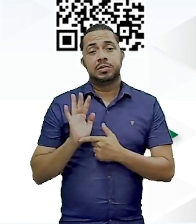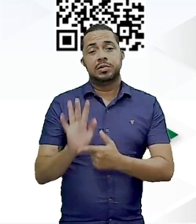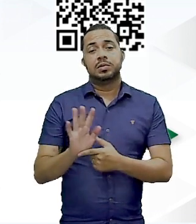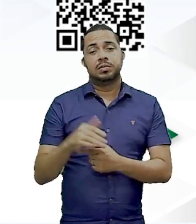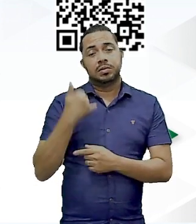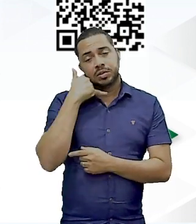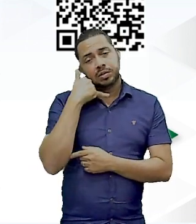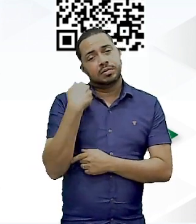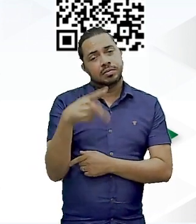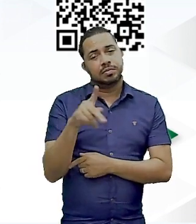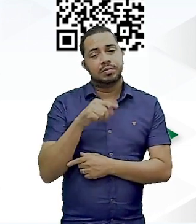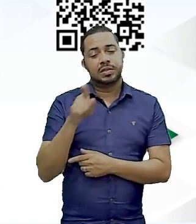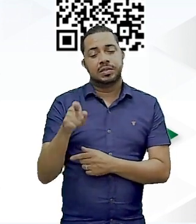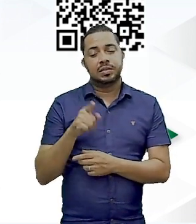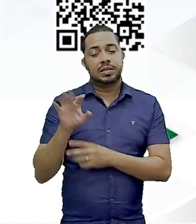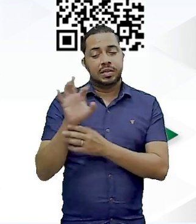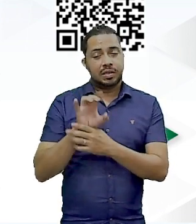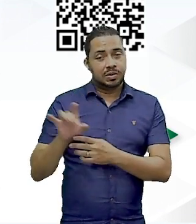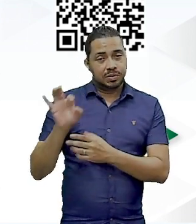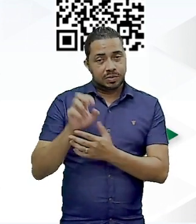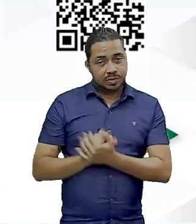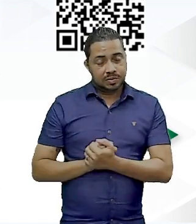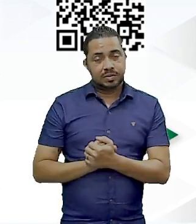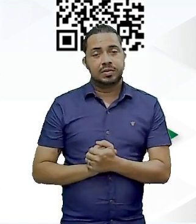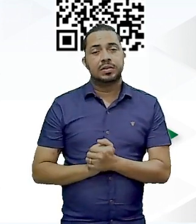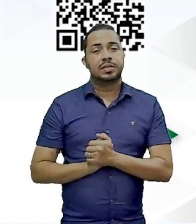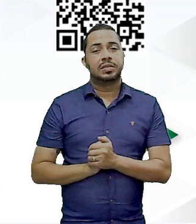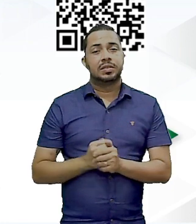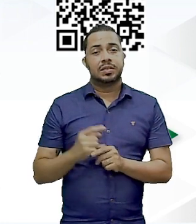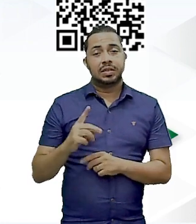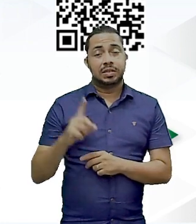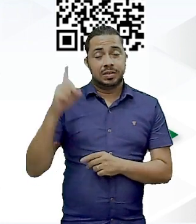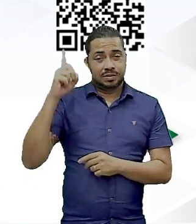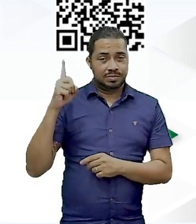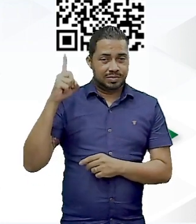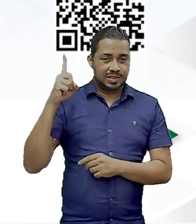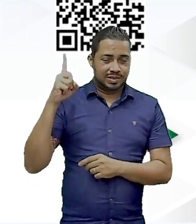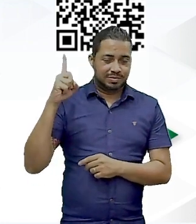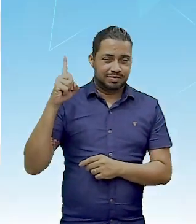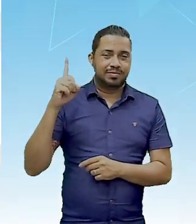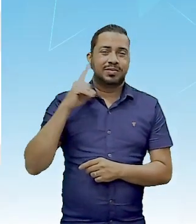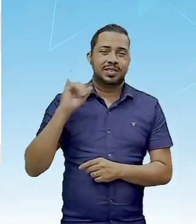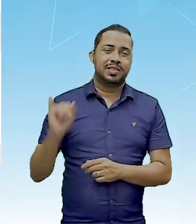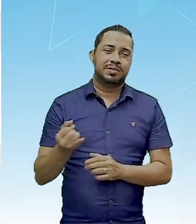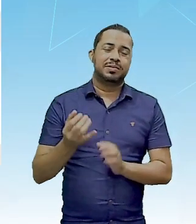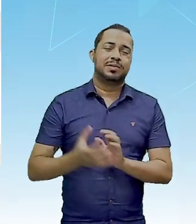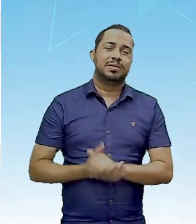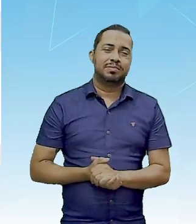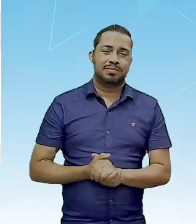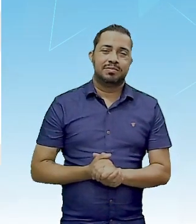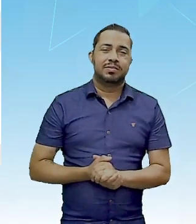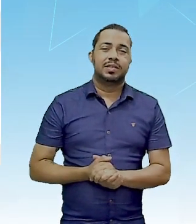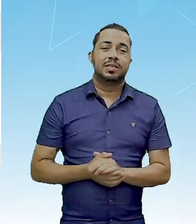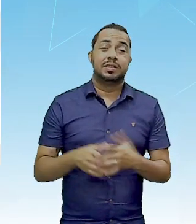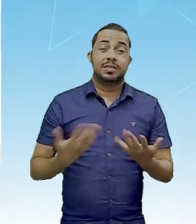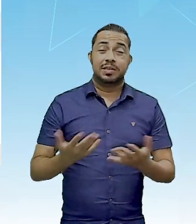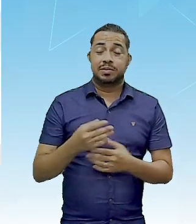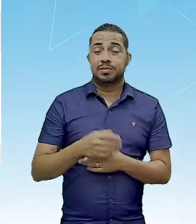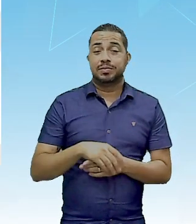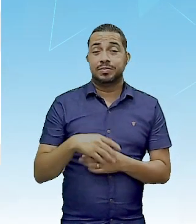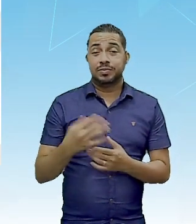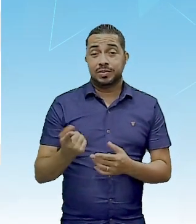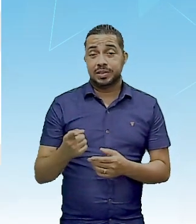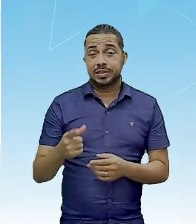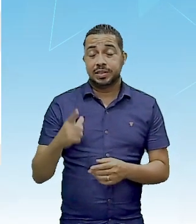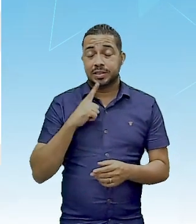teu celular para esse QR Code aí, ó. Esse quadradinho na cabeça aí do Jefferson. Isso aí, já, obrigado. Beleza? Aí